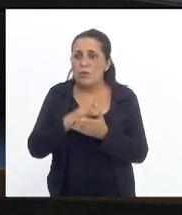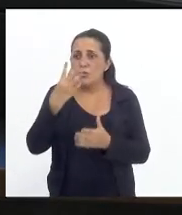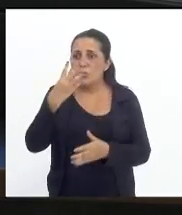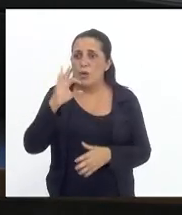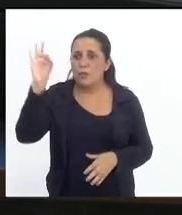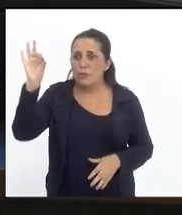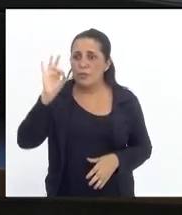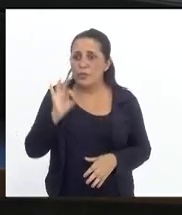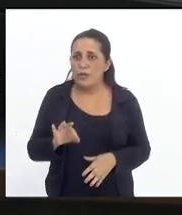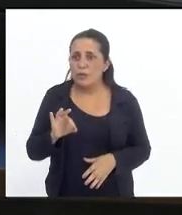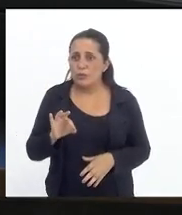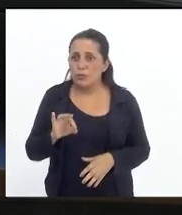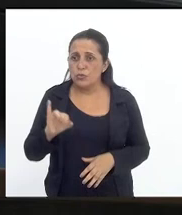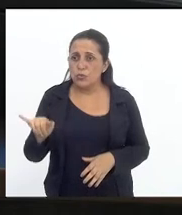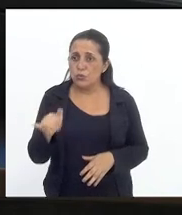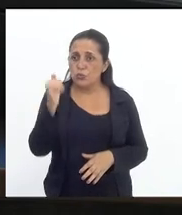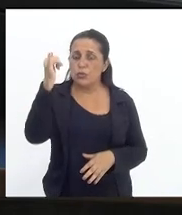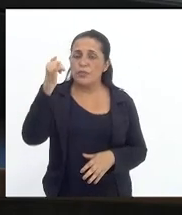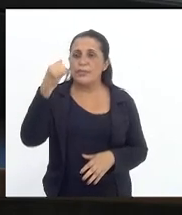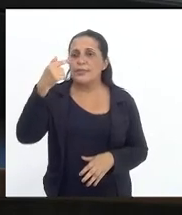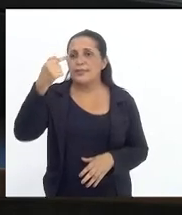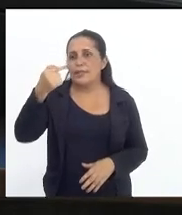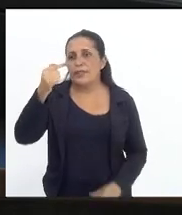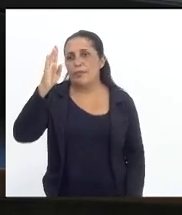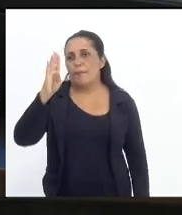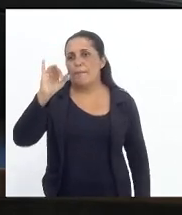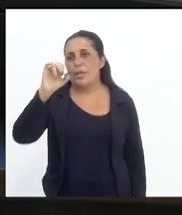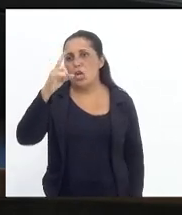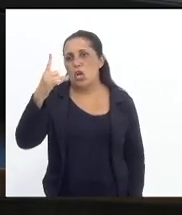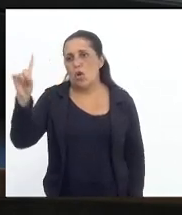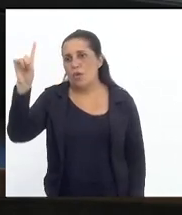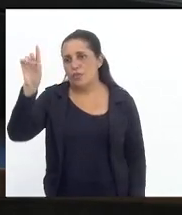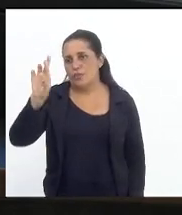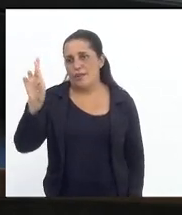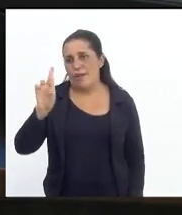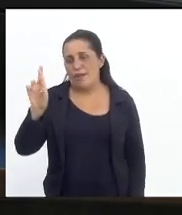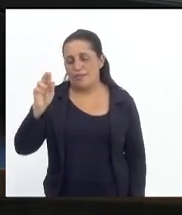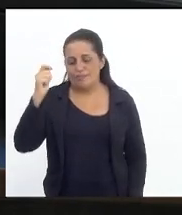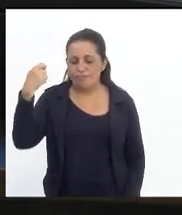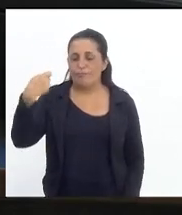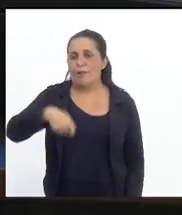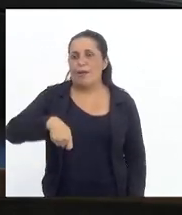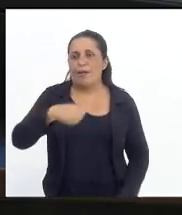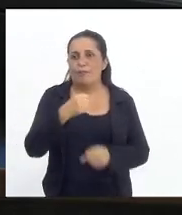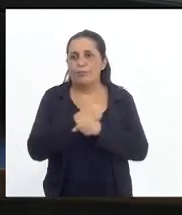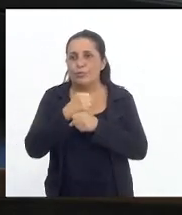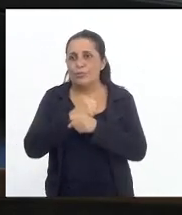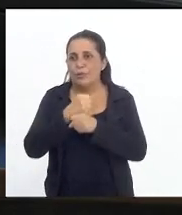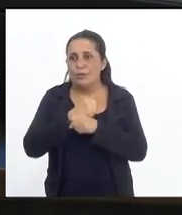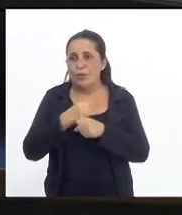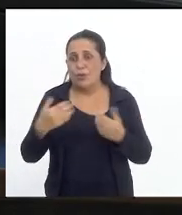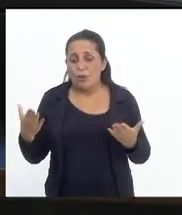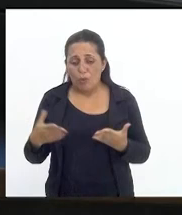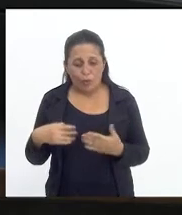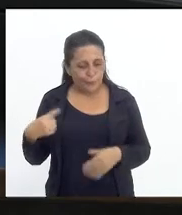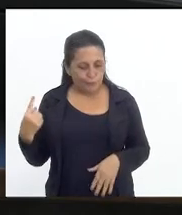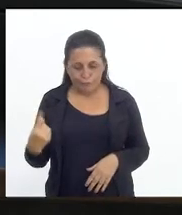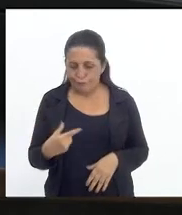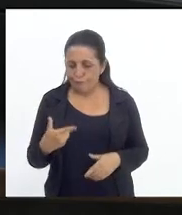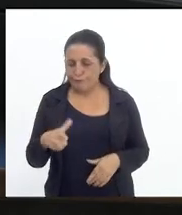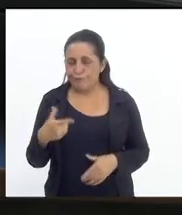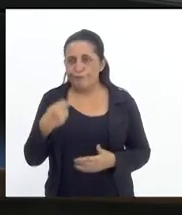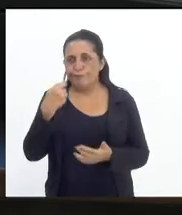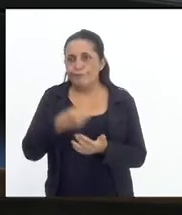juros 7 bilhões de reais por ano que nós teríamos que pagar Então hoje nós estamos pagando